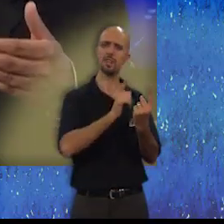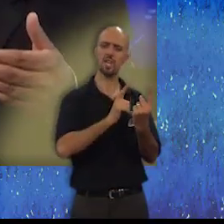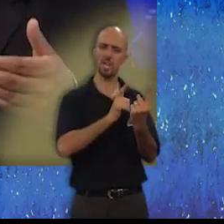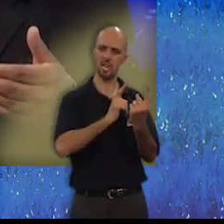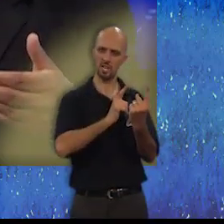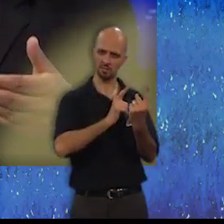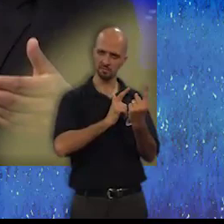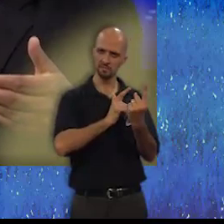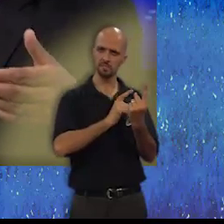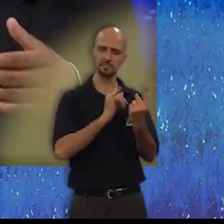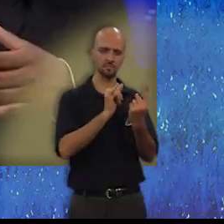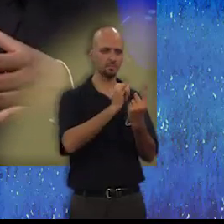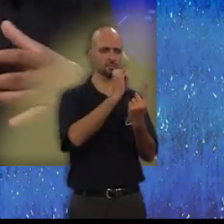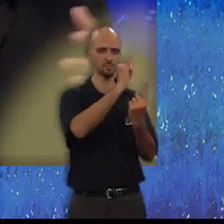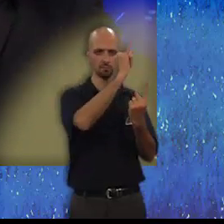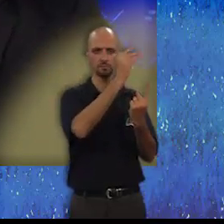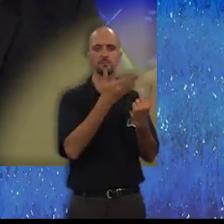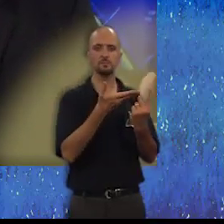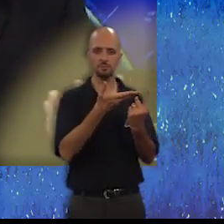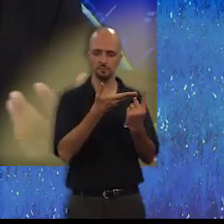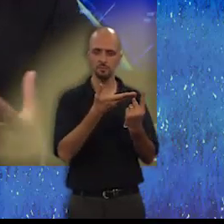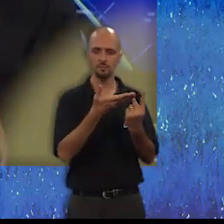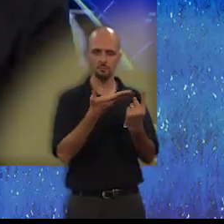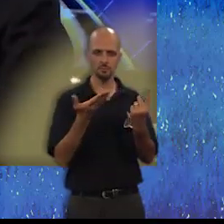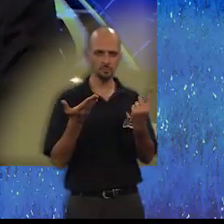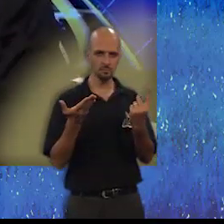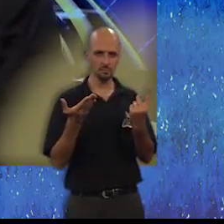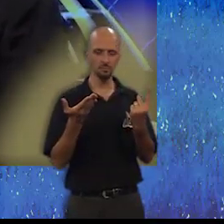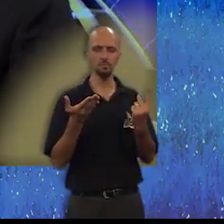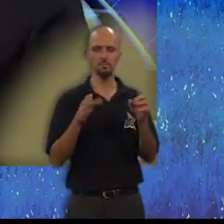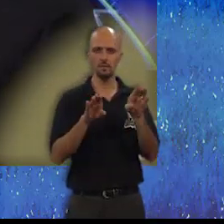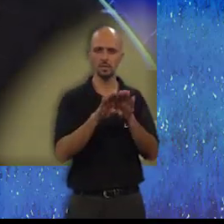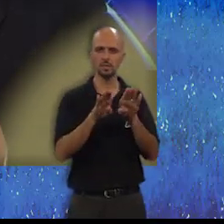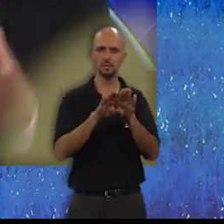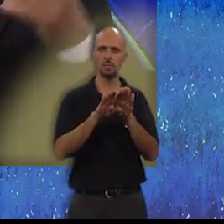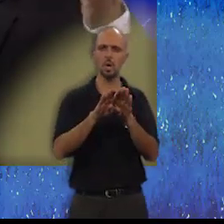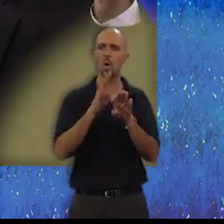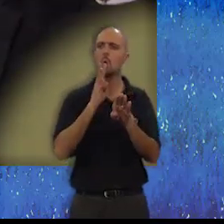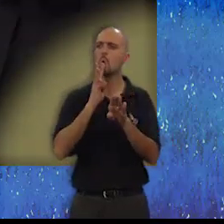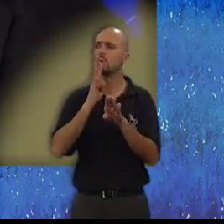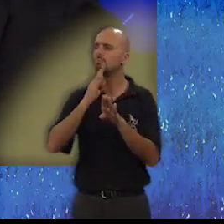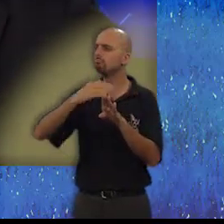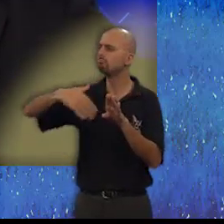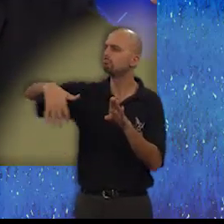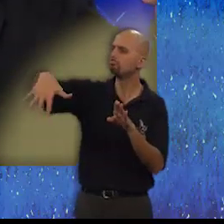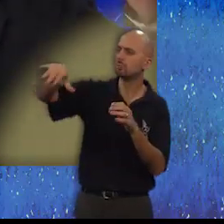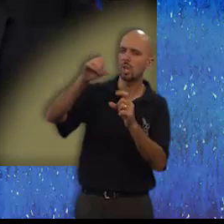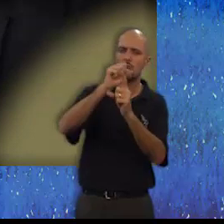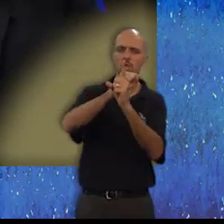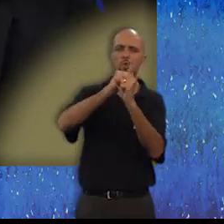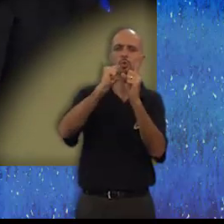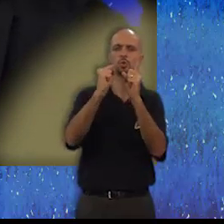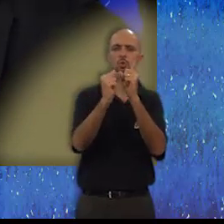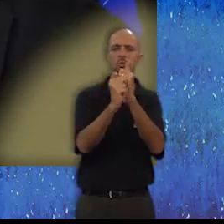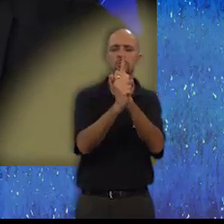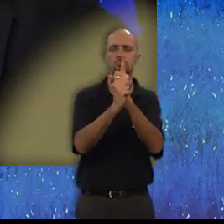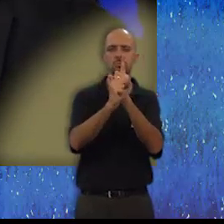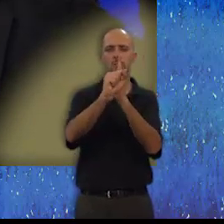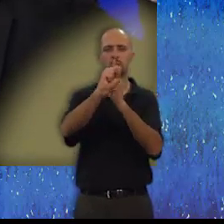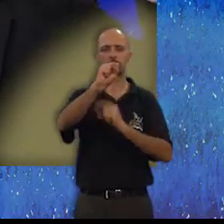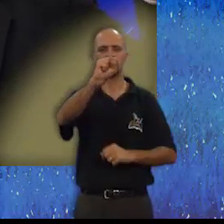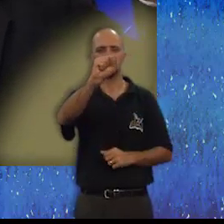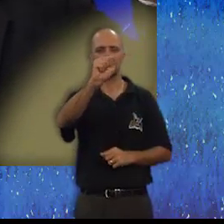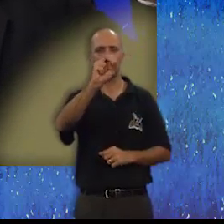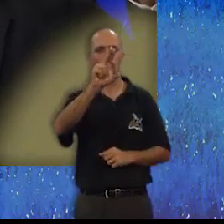pessoa de influência não somente no meio religioso, como também no meio legal. Na sociedade da época, Saulo tinha um